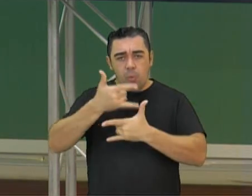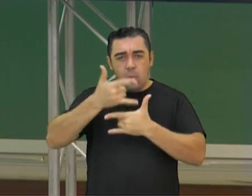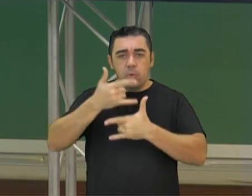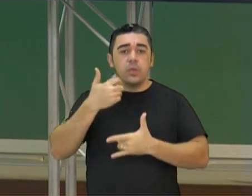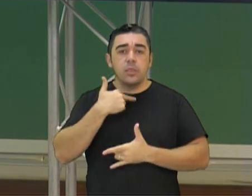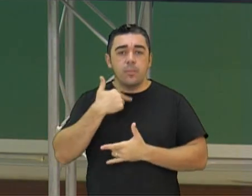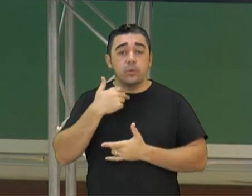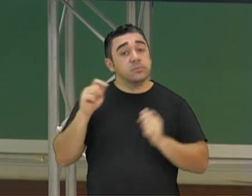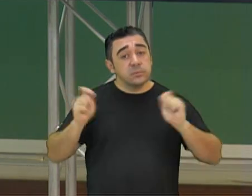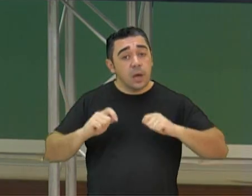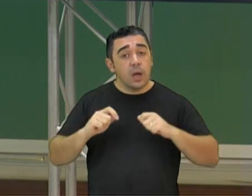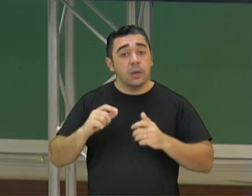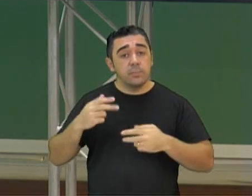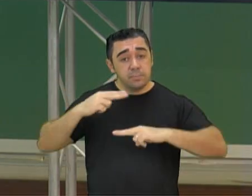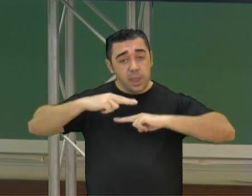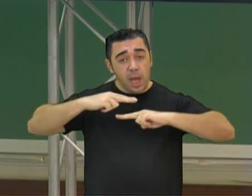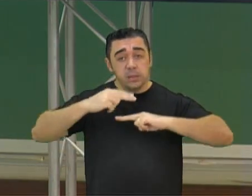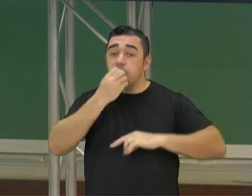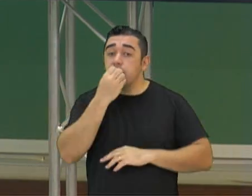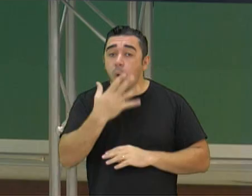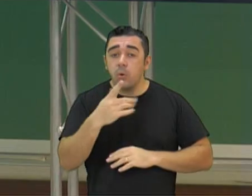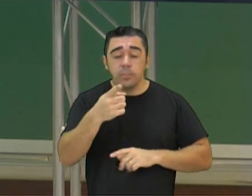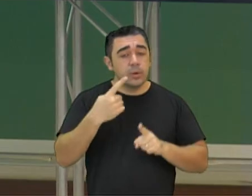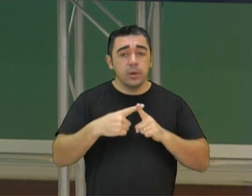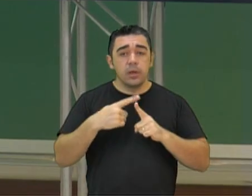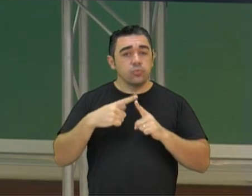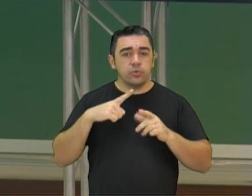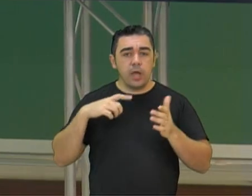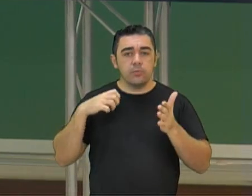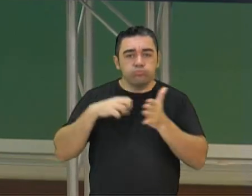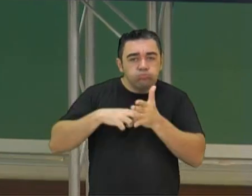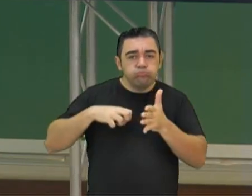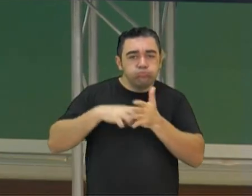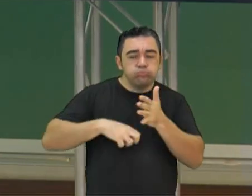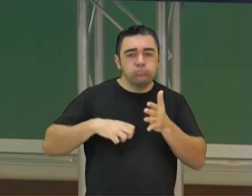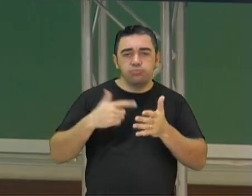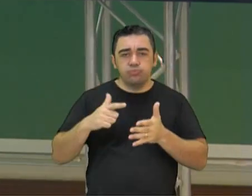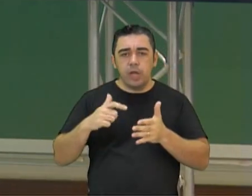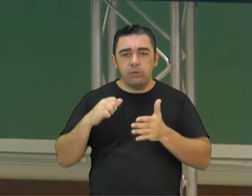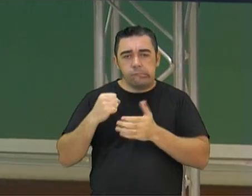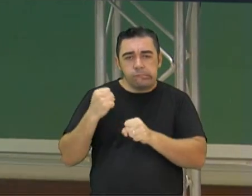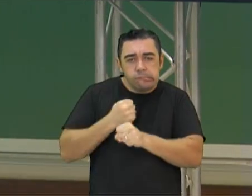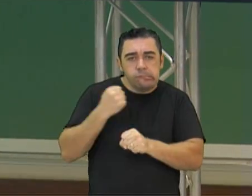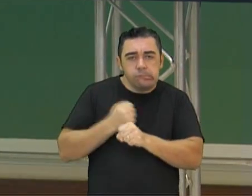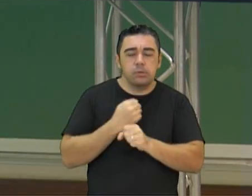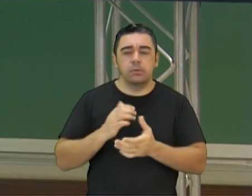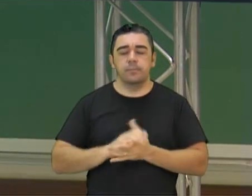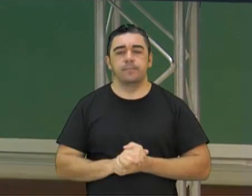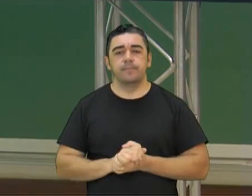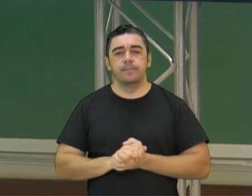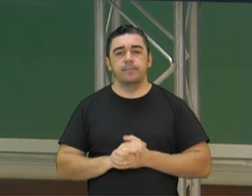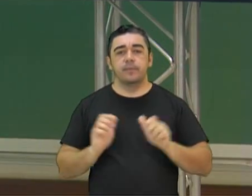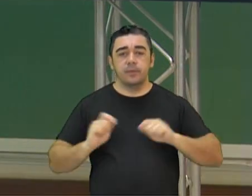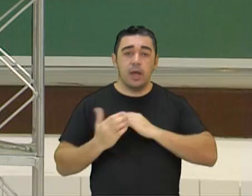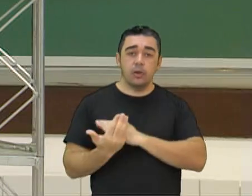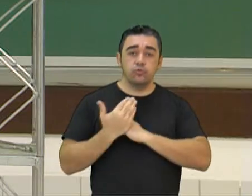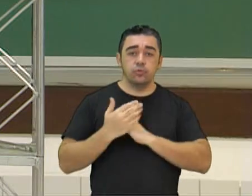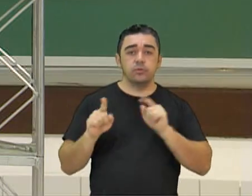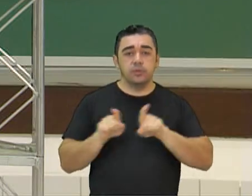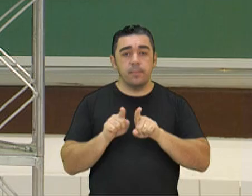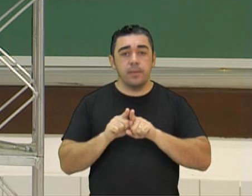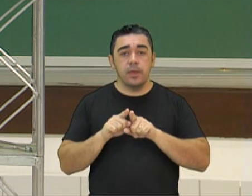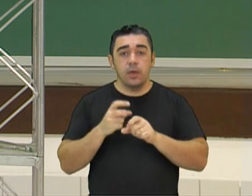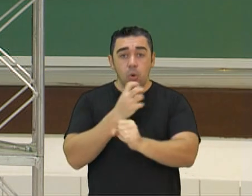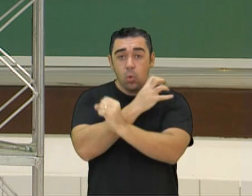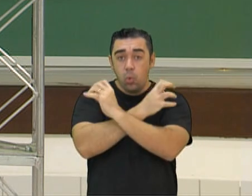impacto. Pilates é uma boa dica, porque você não tem atritos, tá? Auxilia na prevenção da